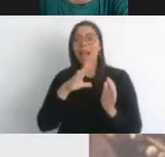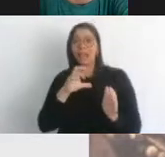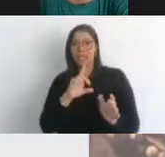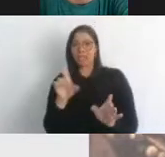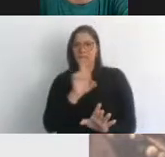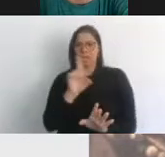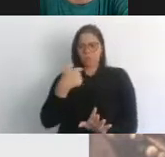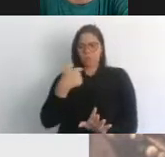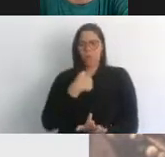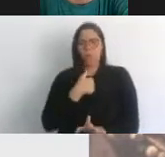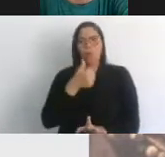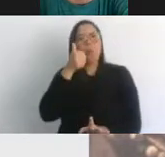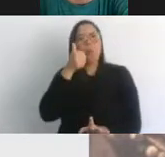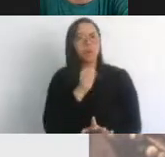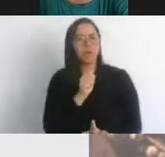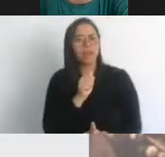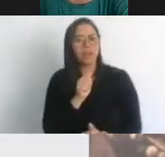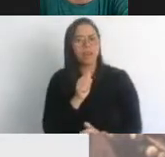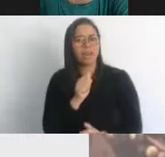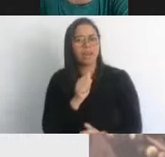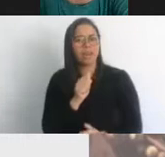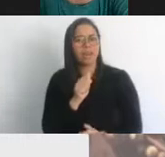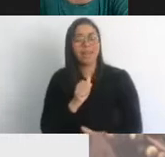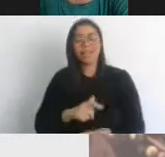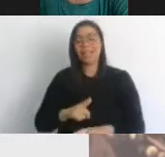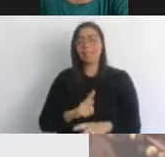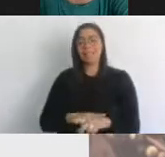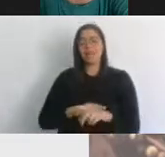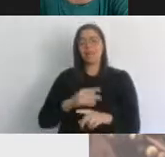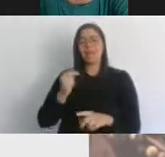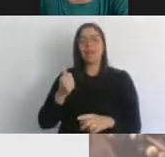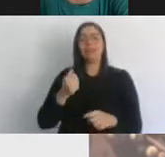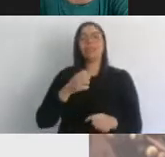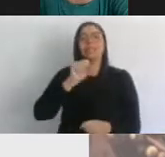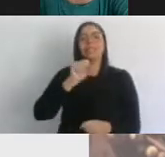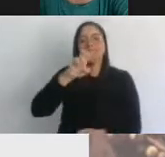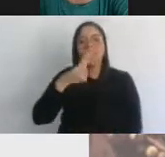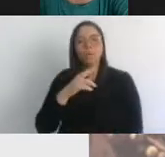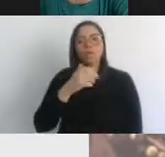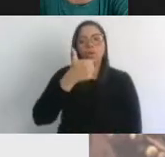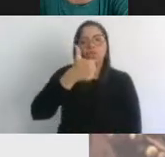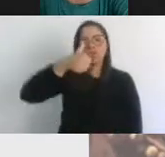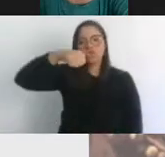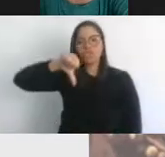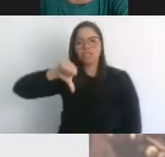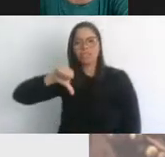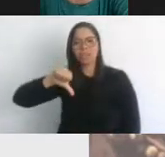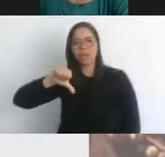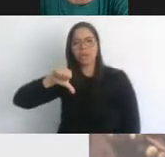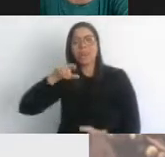uma mulher Olá neste momento no século 19 a sua atitude estava questionando